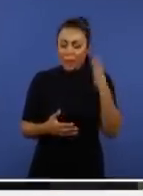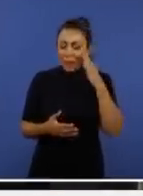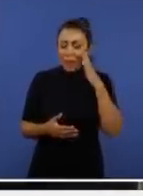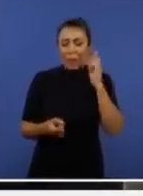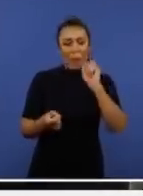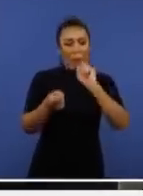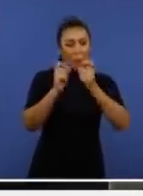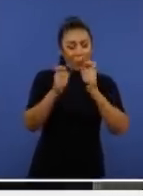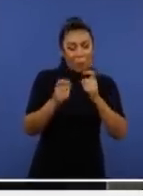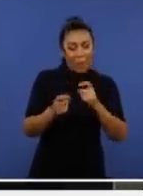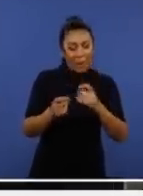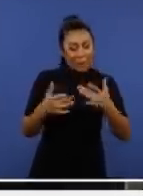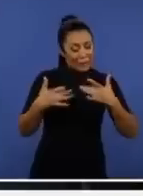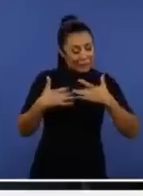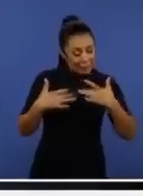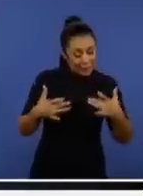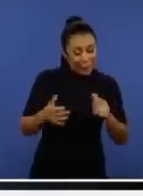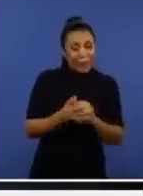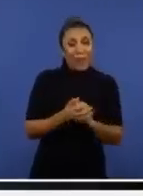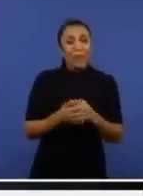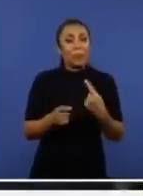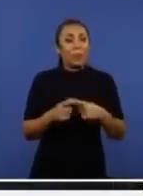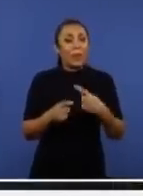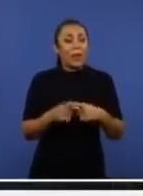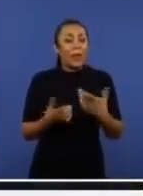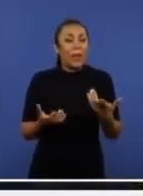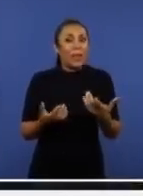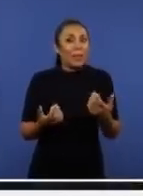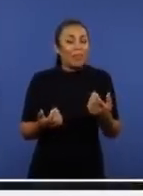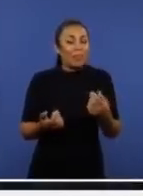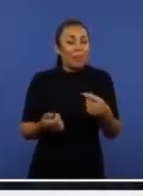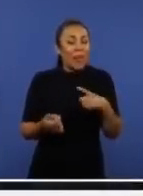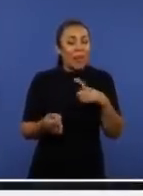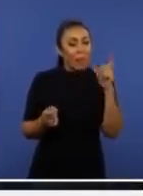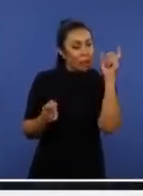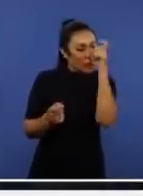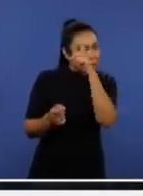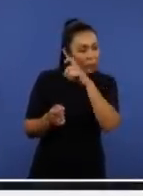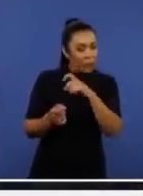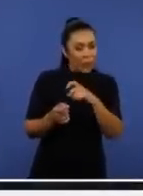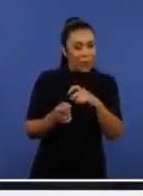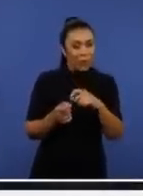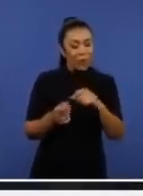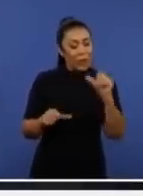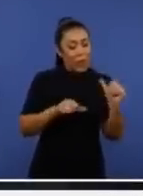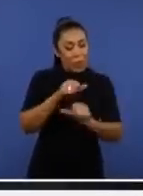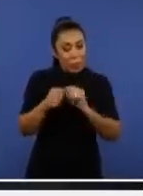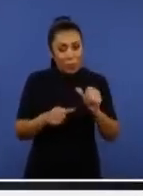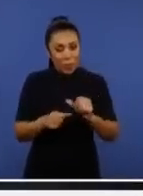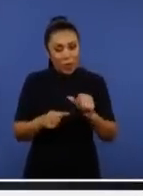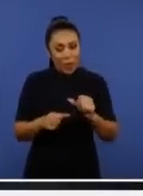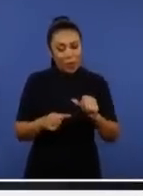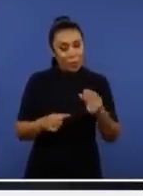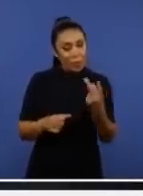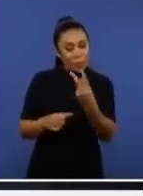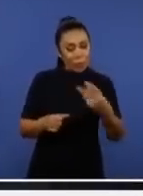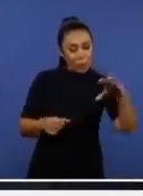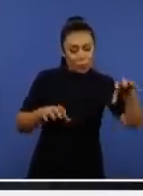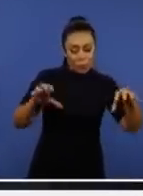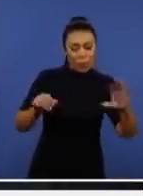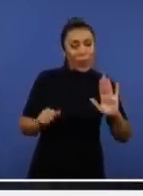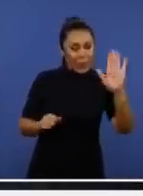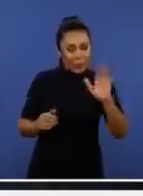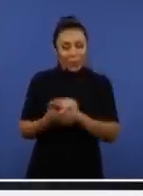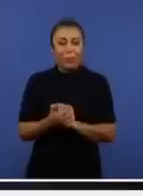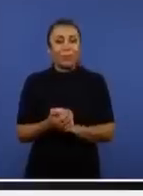preocupado, muito magoado. E ele está com terreno, dificuldade, né? Que de quebrar essa polarização. E até de chegar ao segundo turno